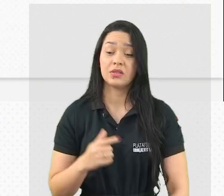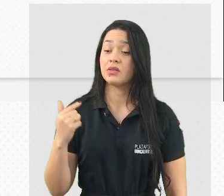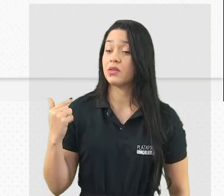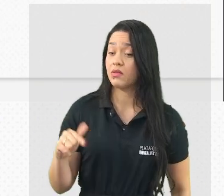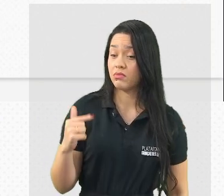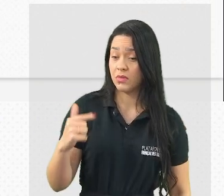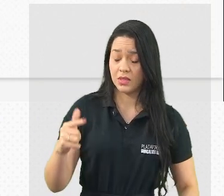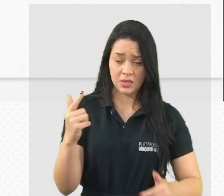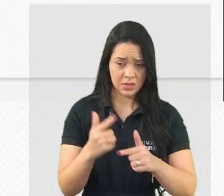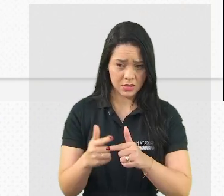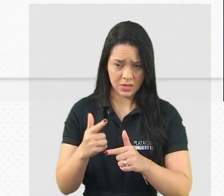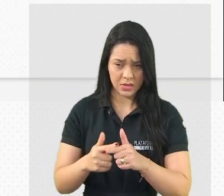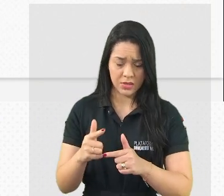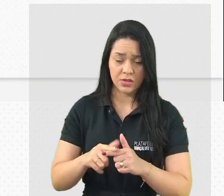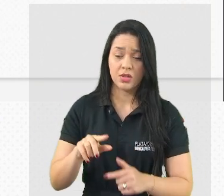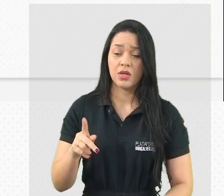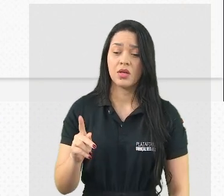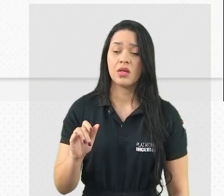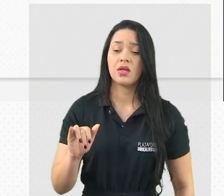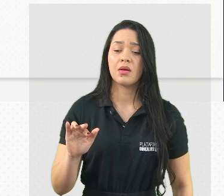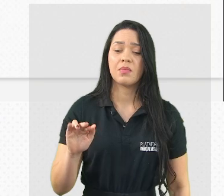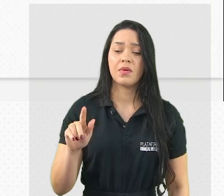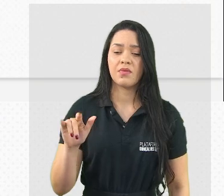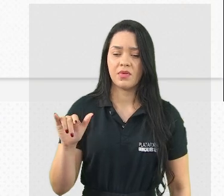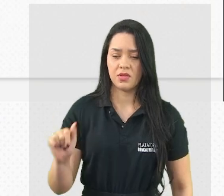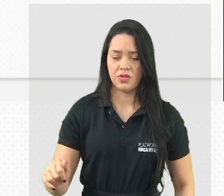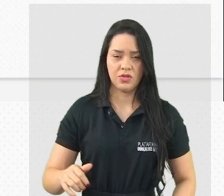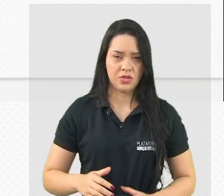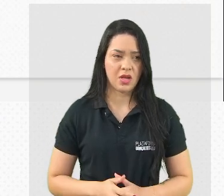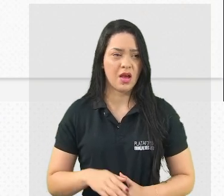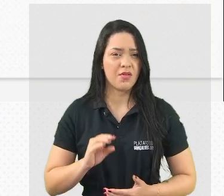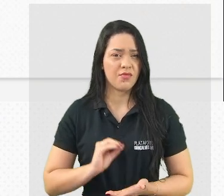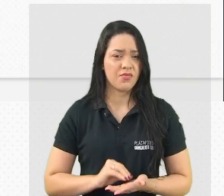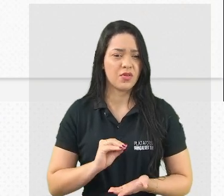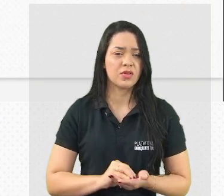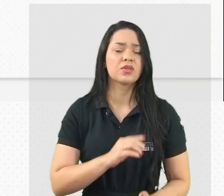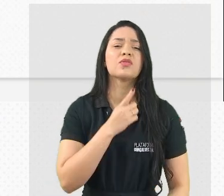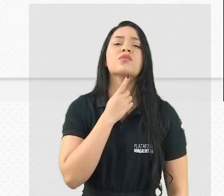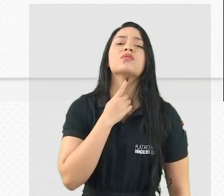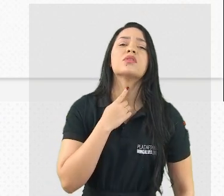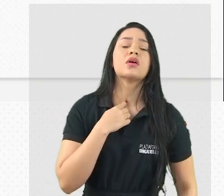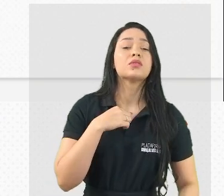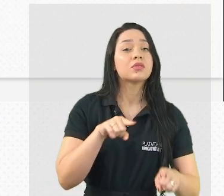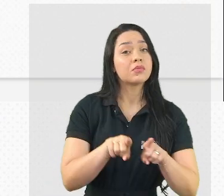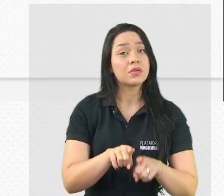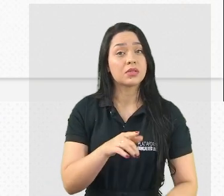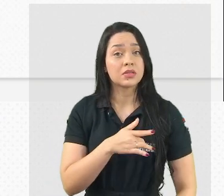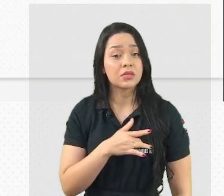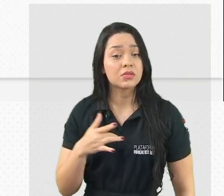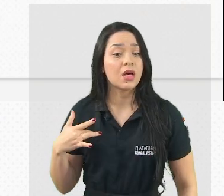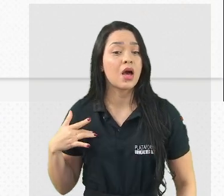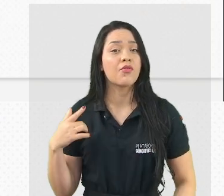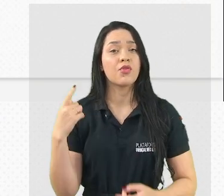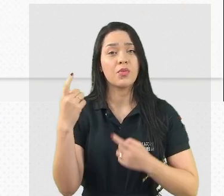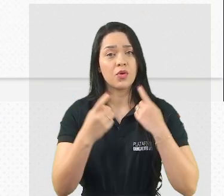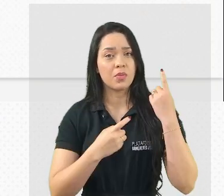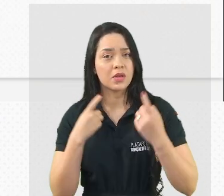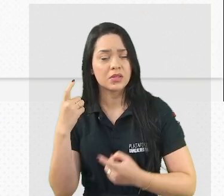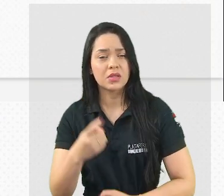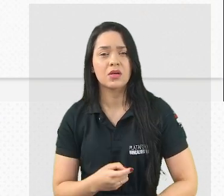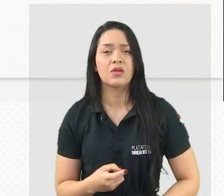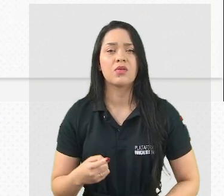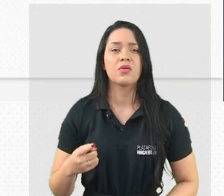essas crises de hiperfagia. Falta de vontade para manter um peso normal e saudável, preocupação em não